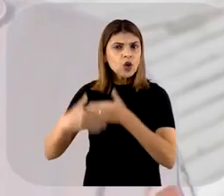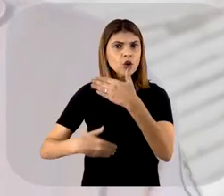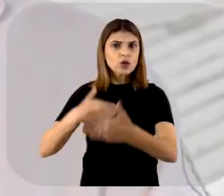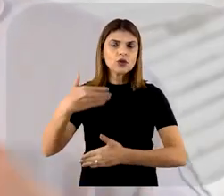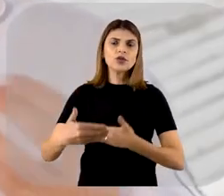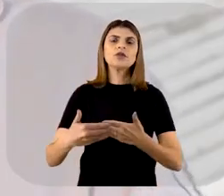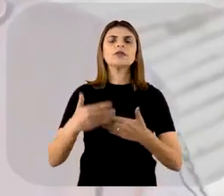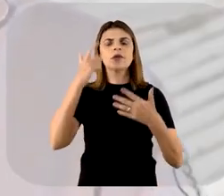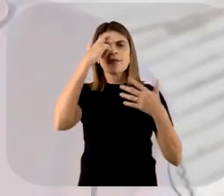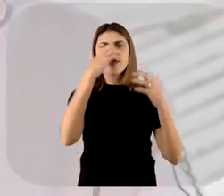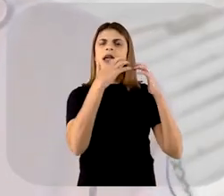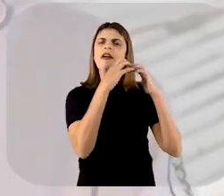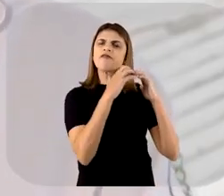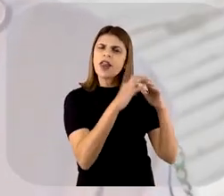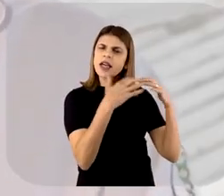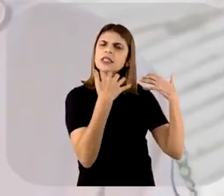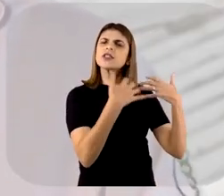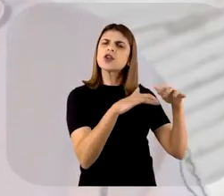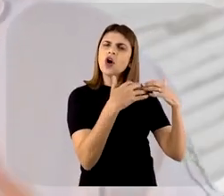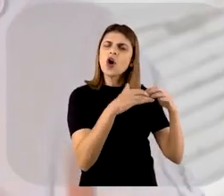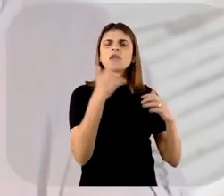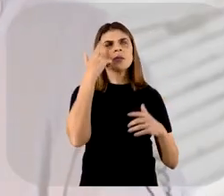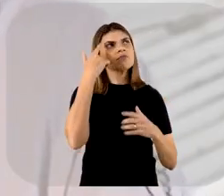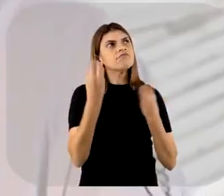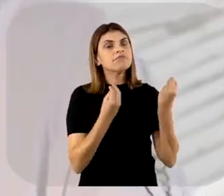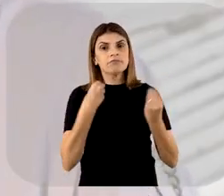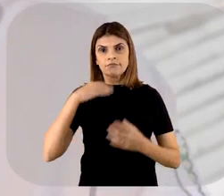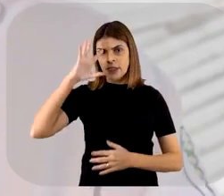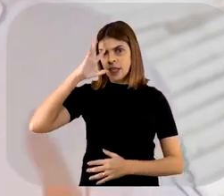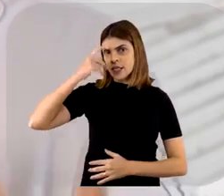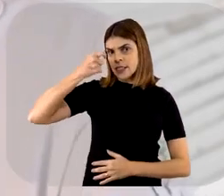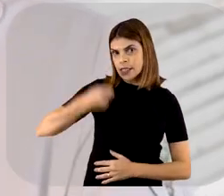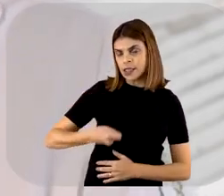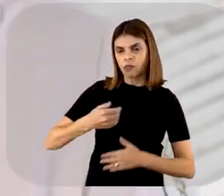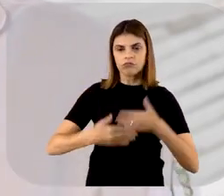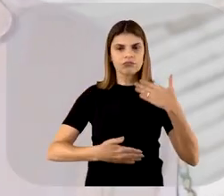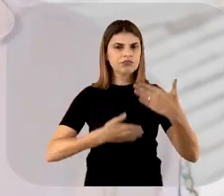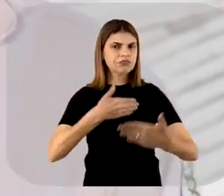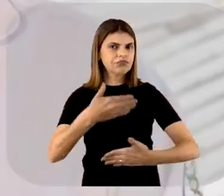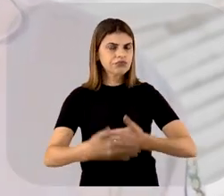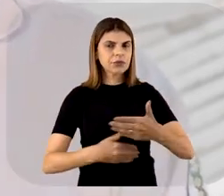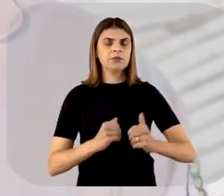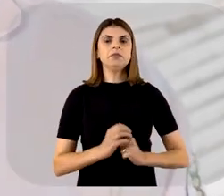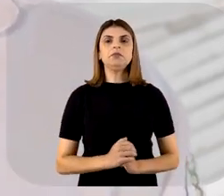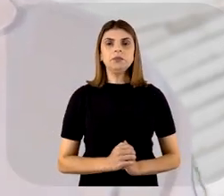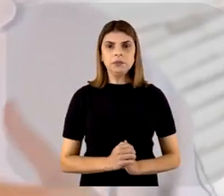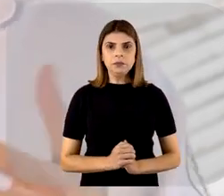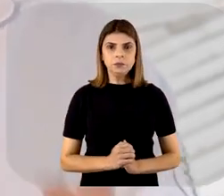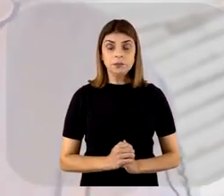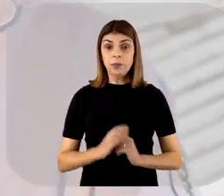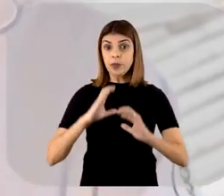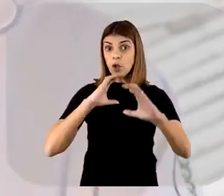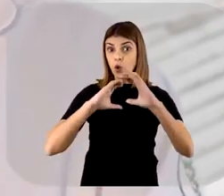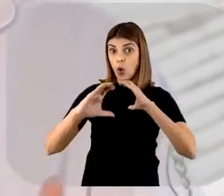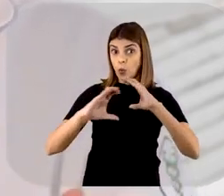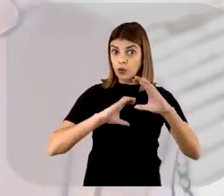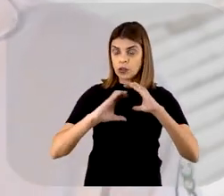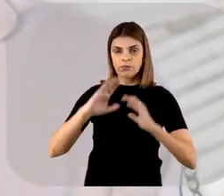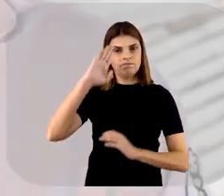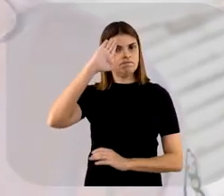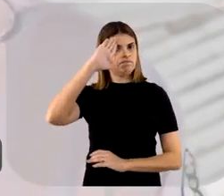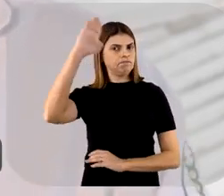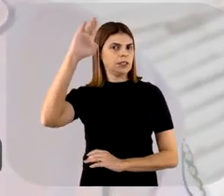Então, a partir daí, são reflexões muito importantes para se tomar decisões, para se tomar iniciativas. Então, a comunicação